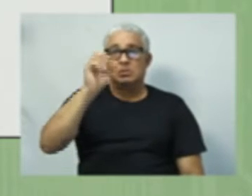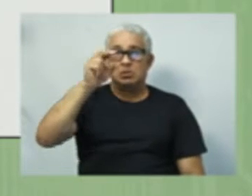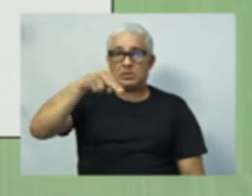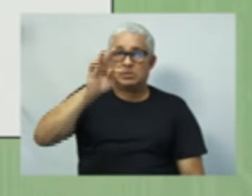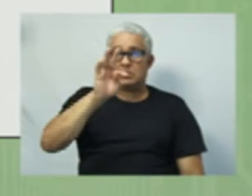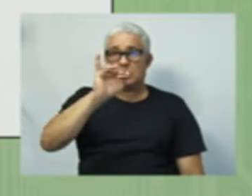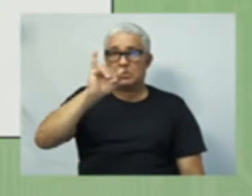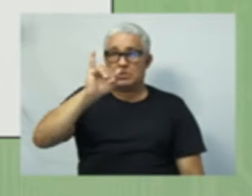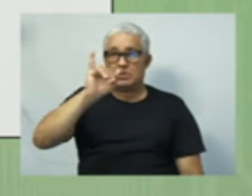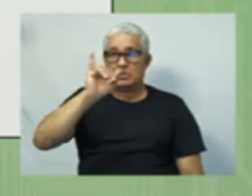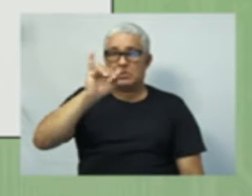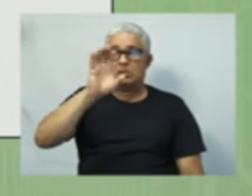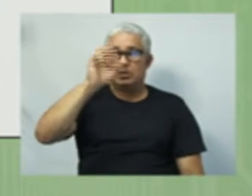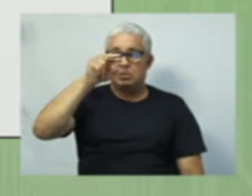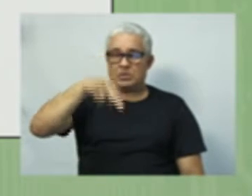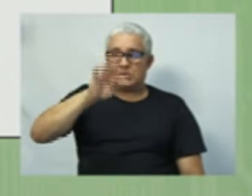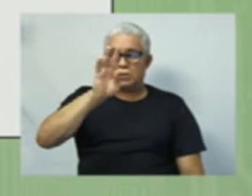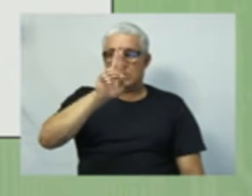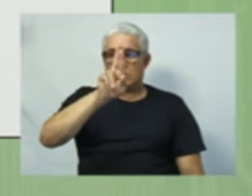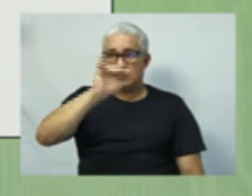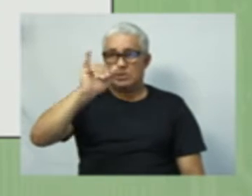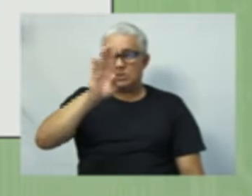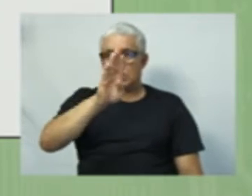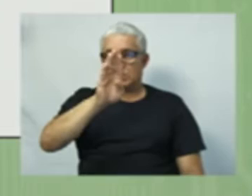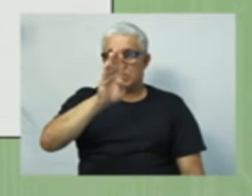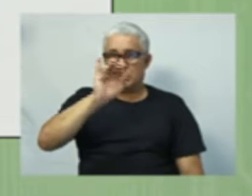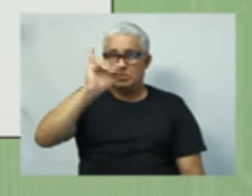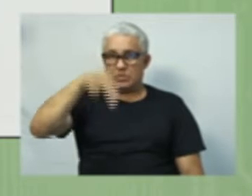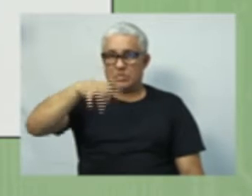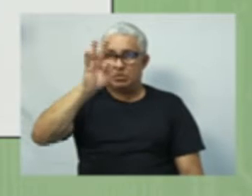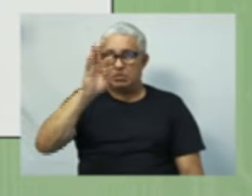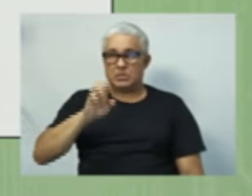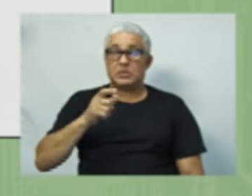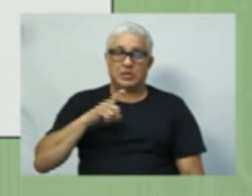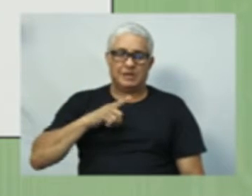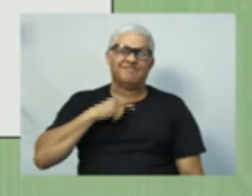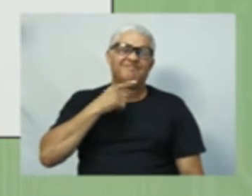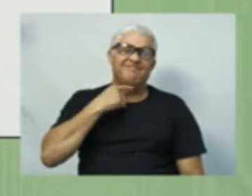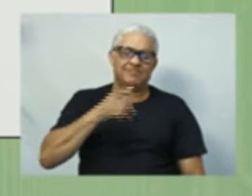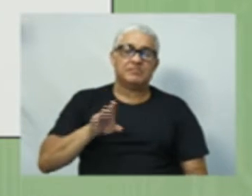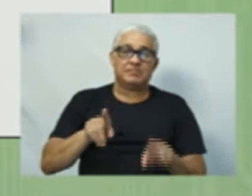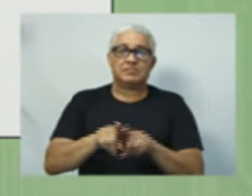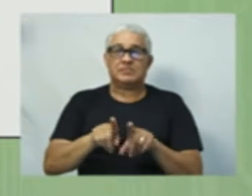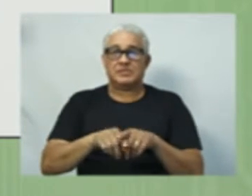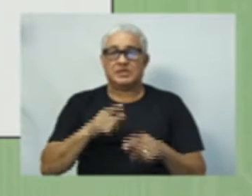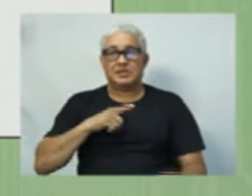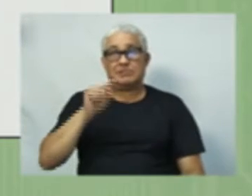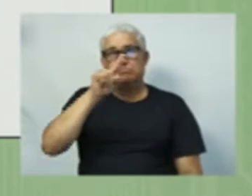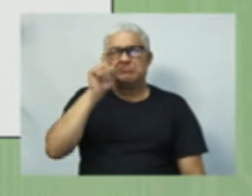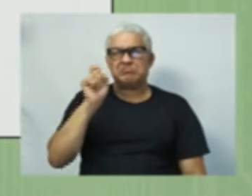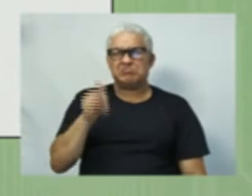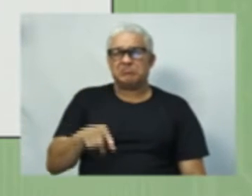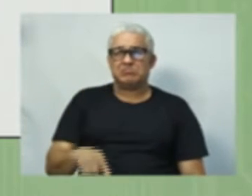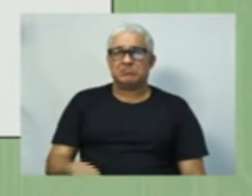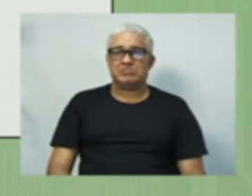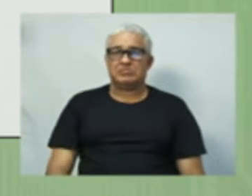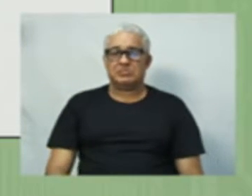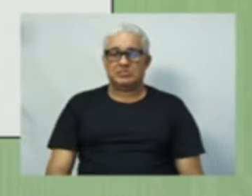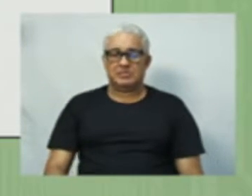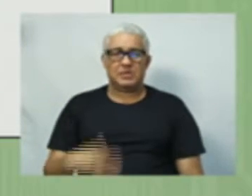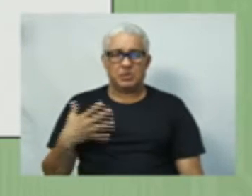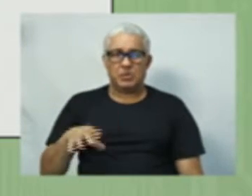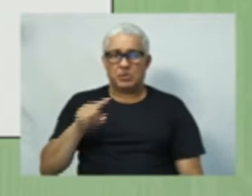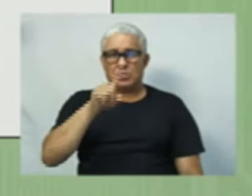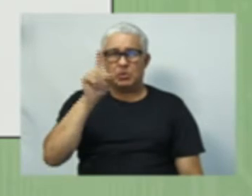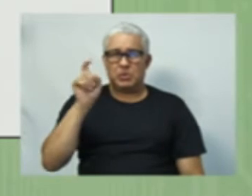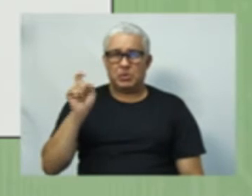e o responsável é uma coisa que às vezes gera muita dúvida, né, professora Fernanda? Com certeza. Às vezes fica uma questão, um ponto de interrogação muito grande